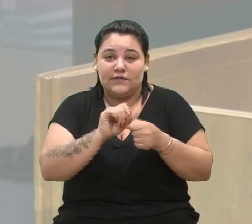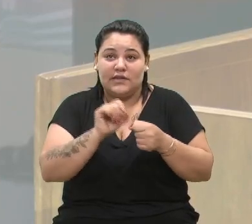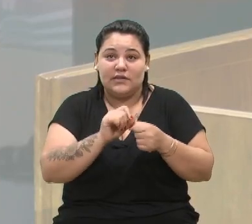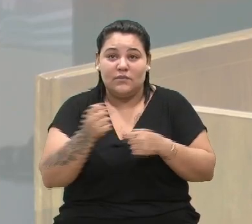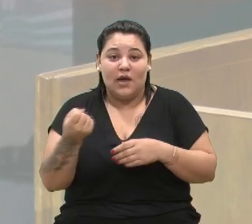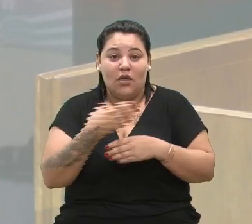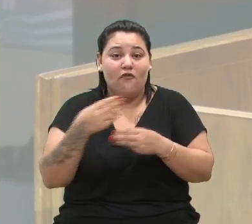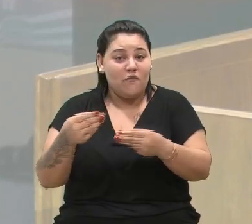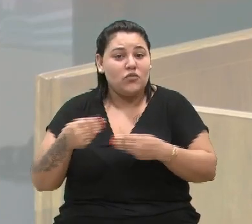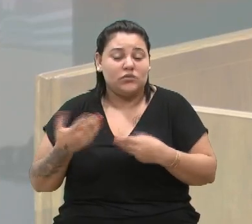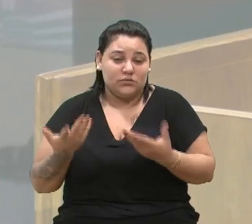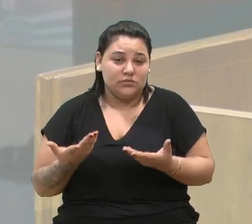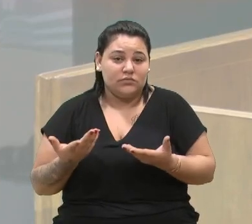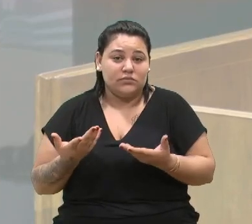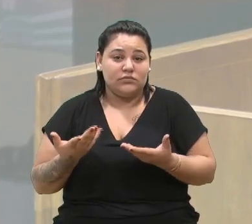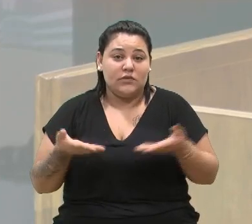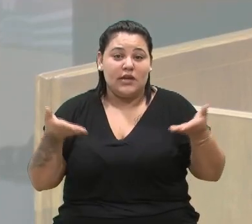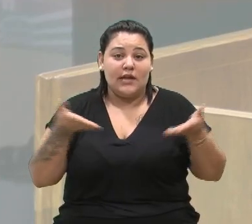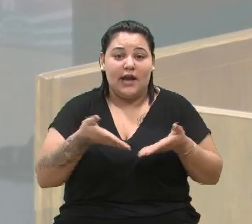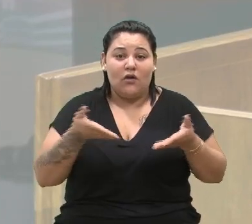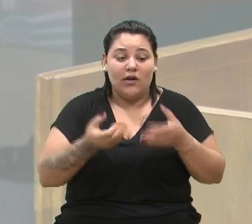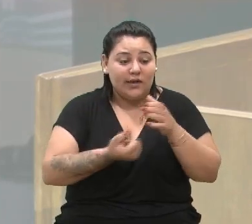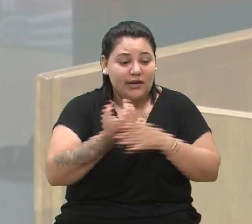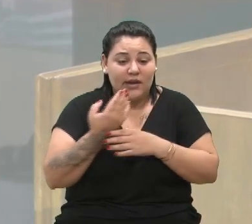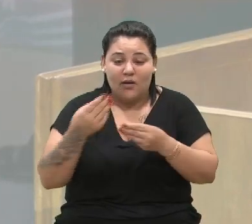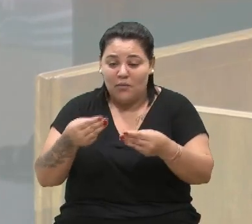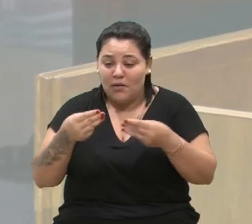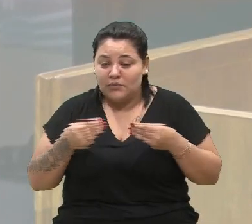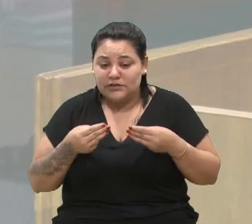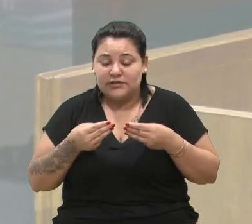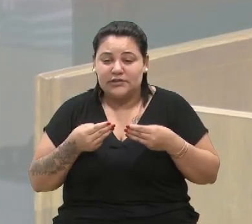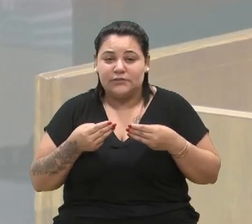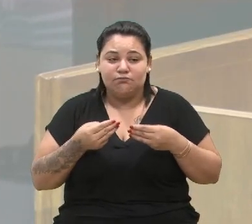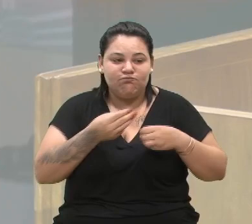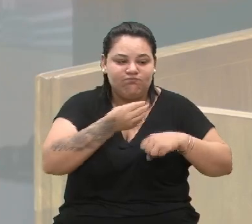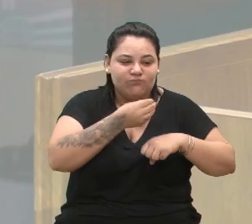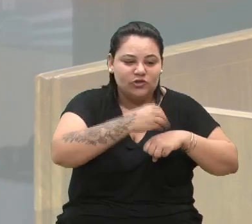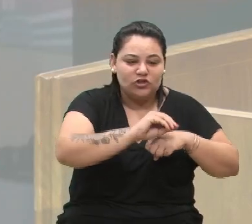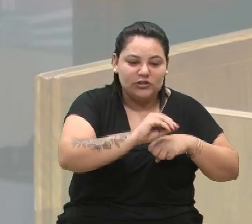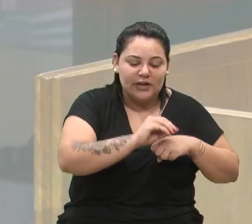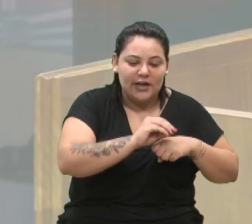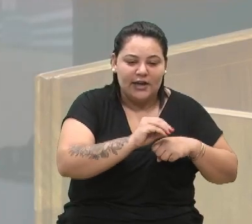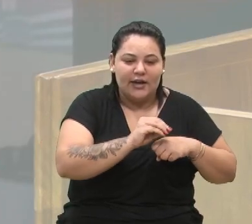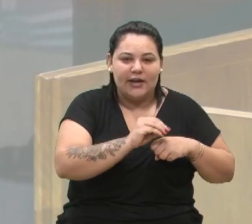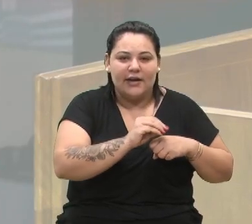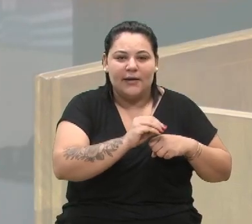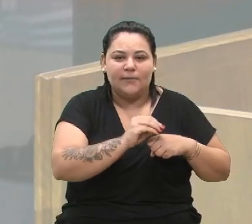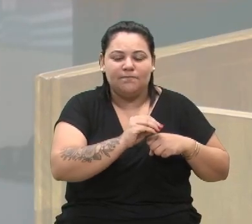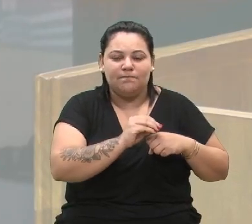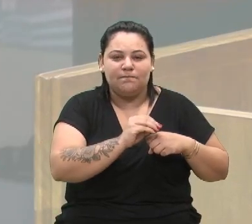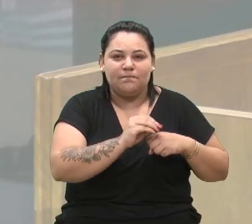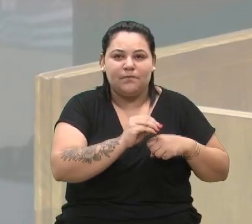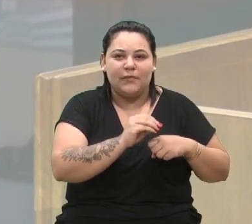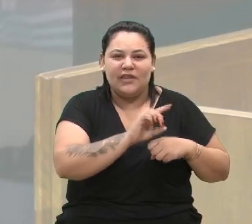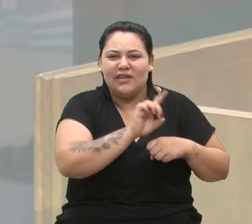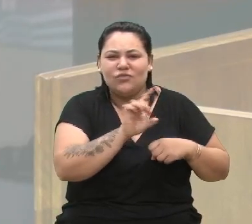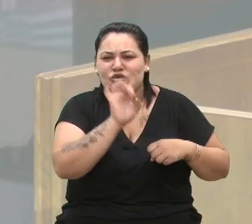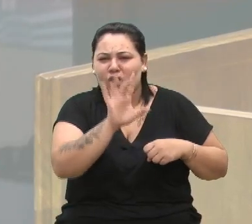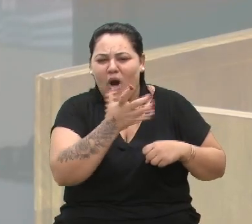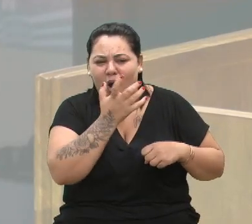moção. Esta vez, uma moção mais propositiva. Não só moções de repúdio,